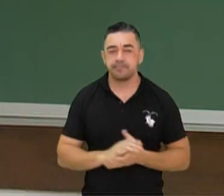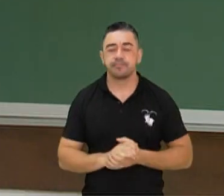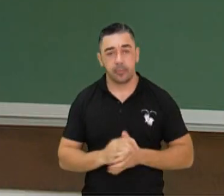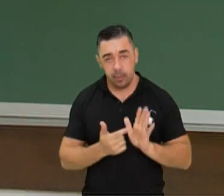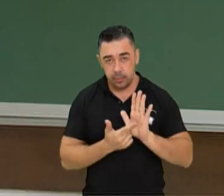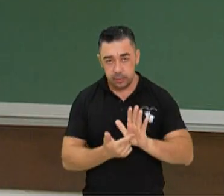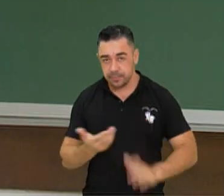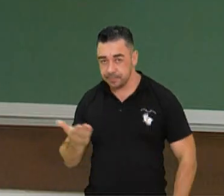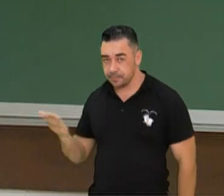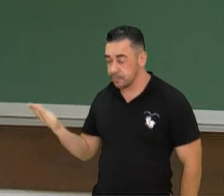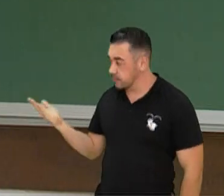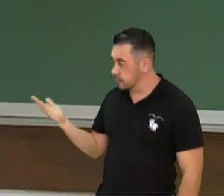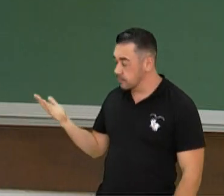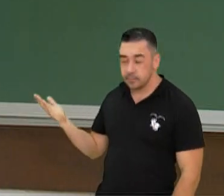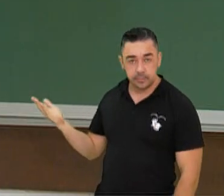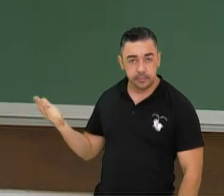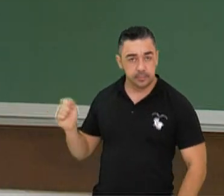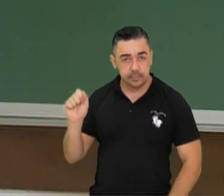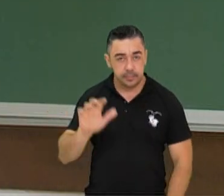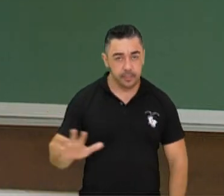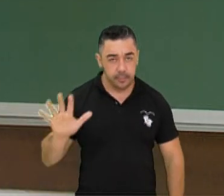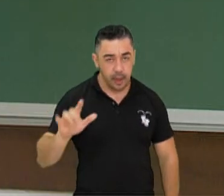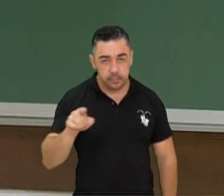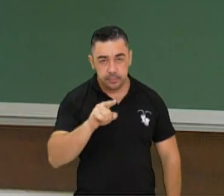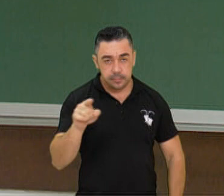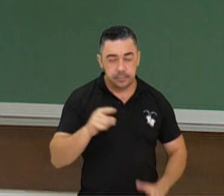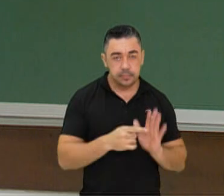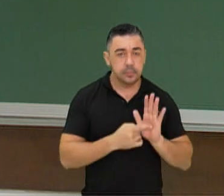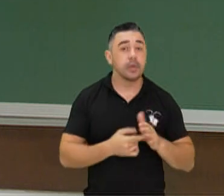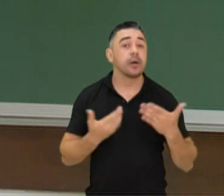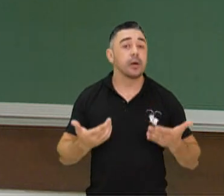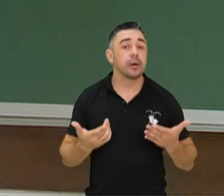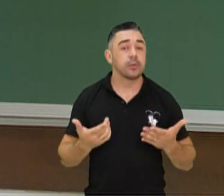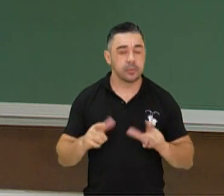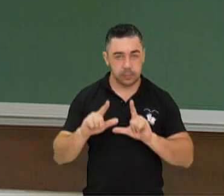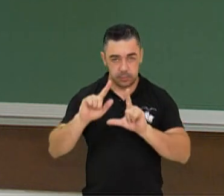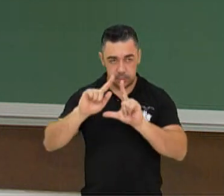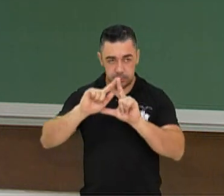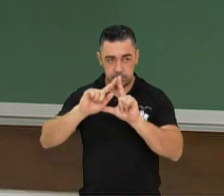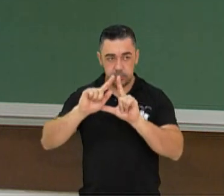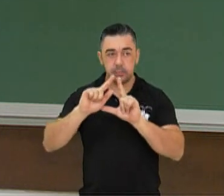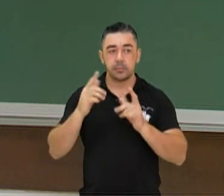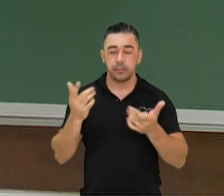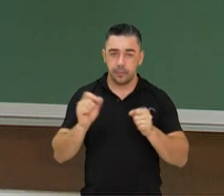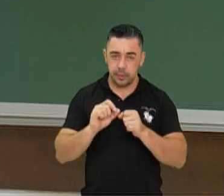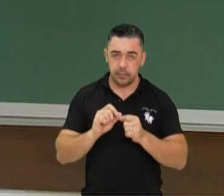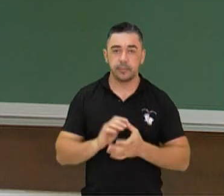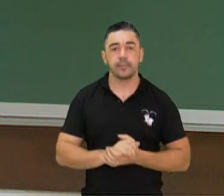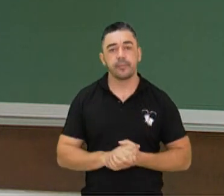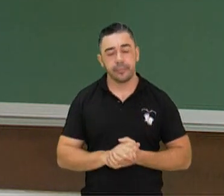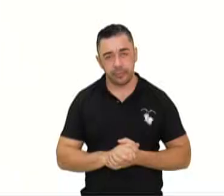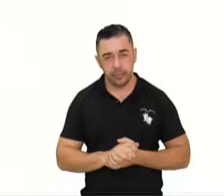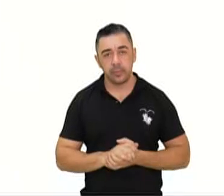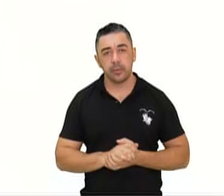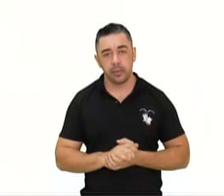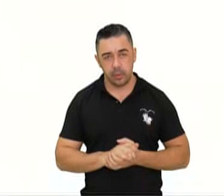trouxe para cá a figura para mostrar para vocês em qual triângulo que eu vou aplicar o teorema de Pitágoras. Então eu tenho